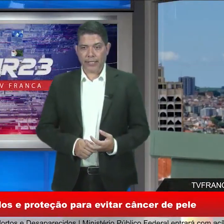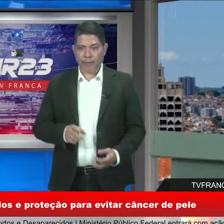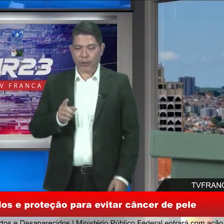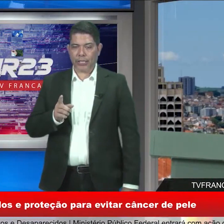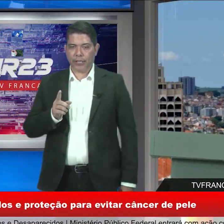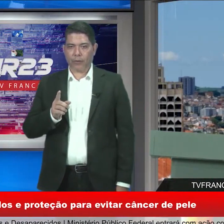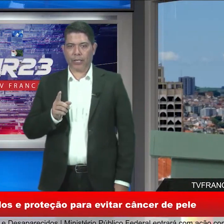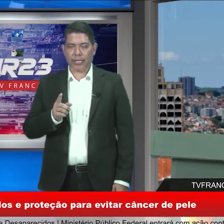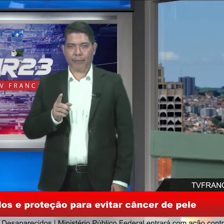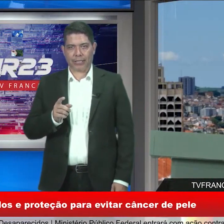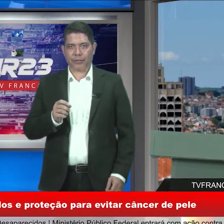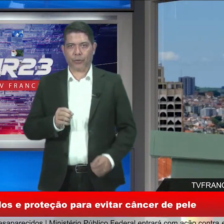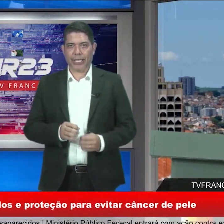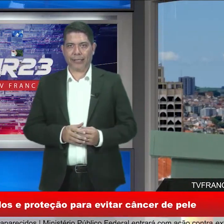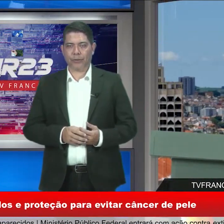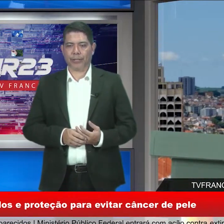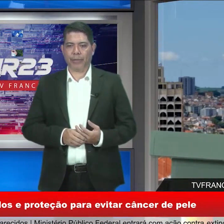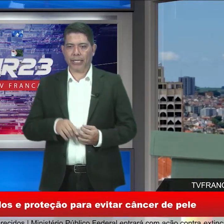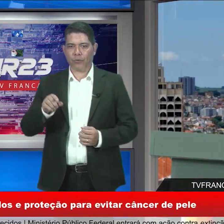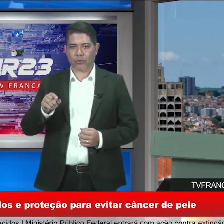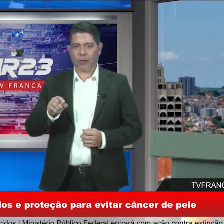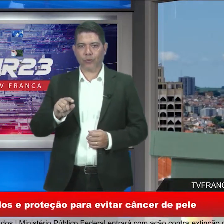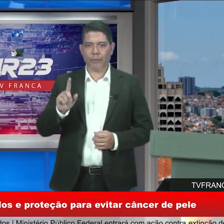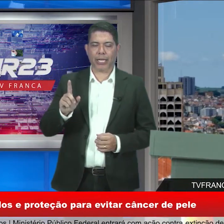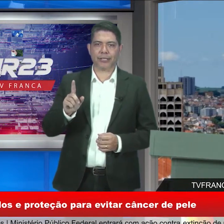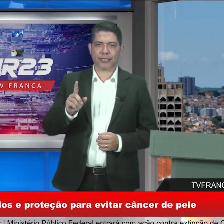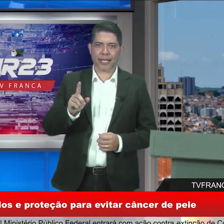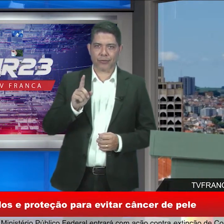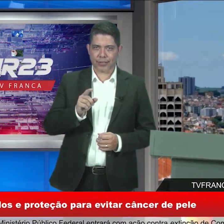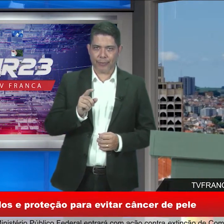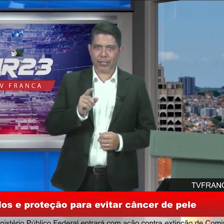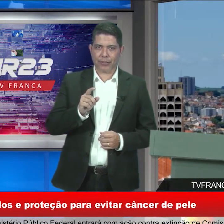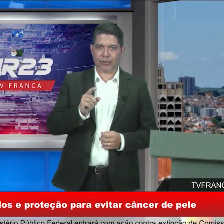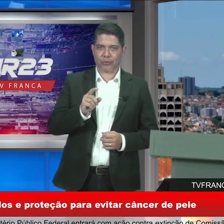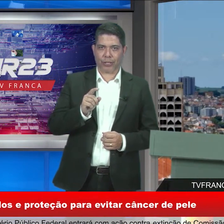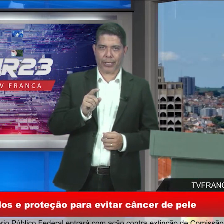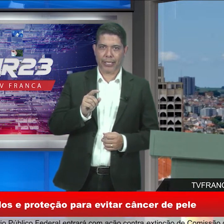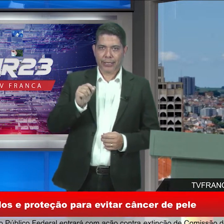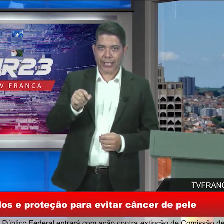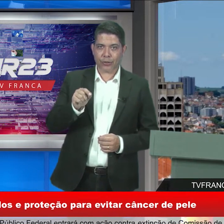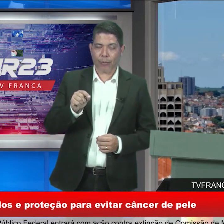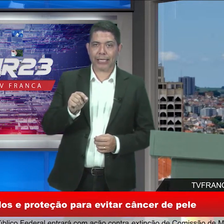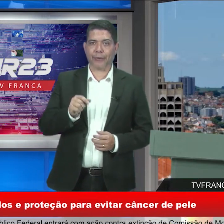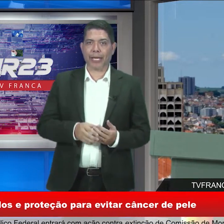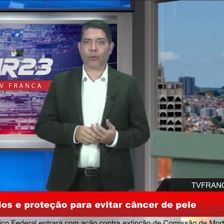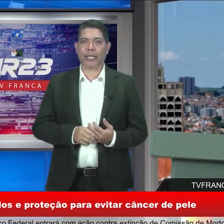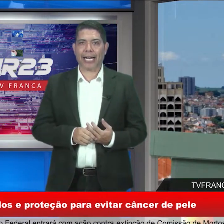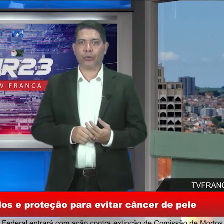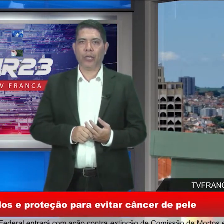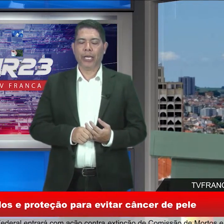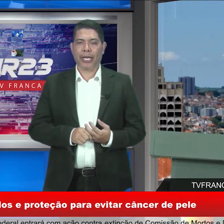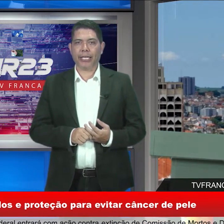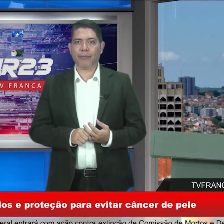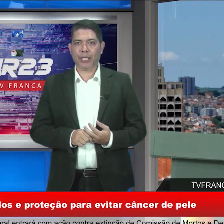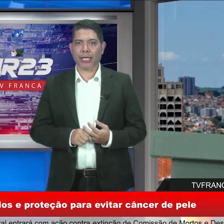Pois é, e é importante ter bastante cuidado também, não só no ambiente externo. Você sabia disso, Celso Kinder? Tem que tomar também